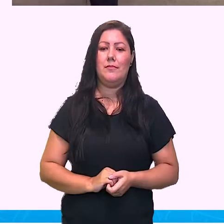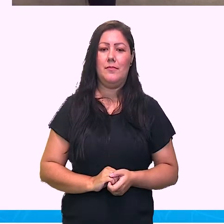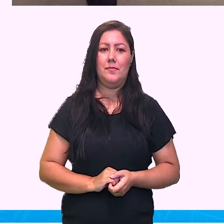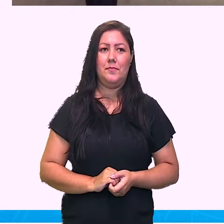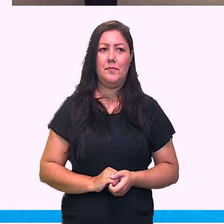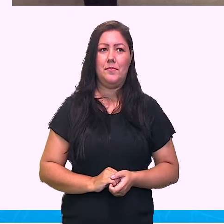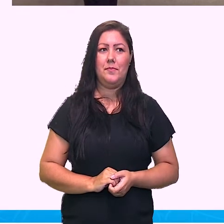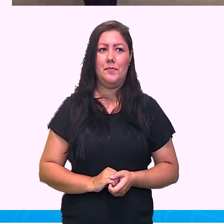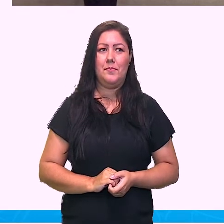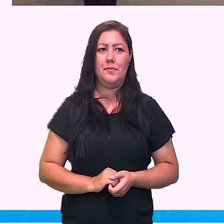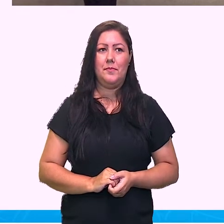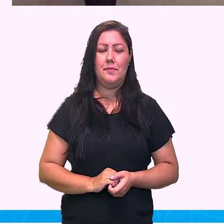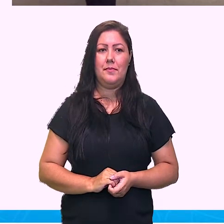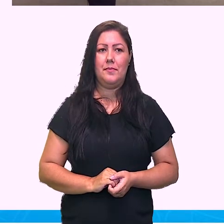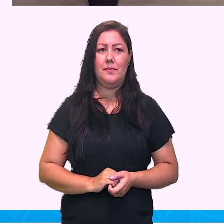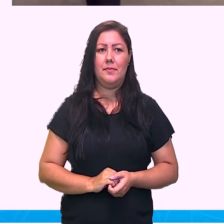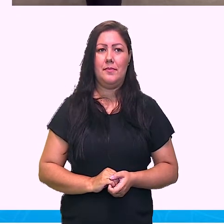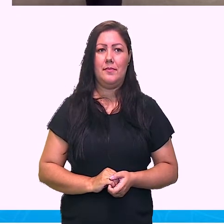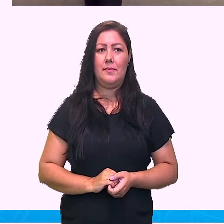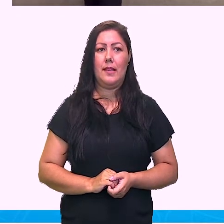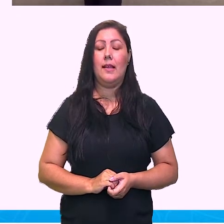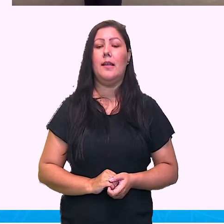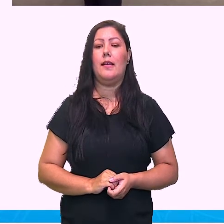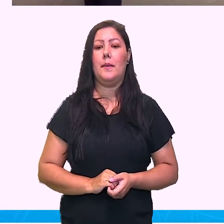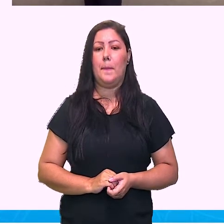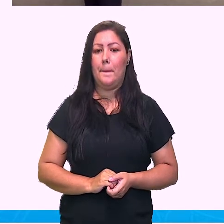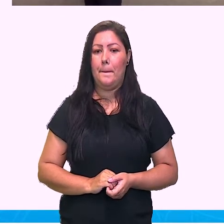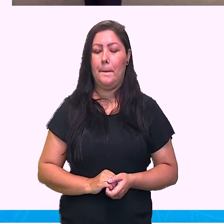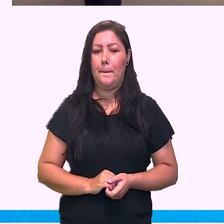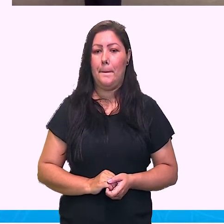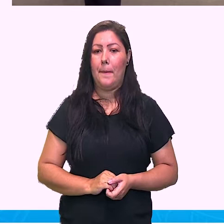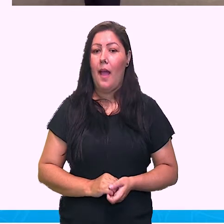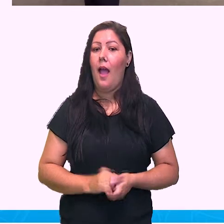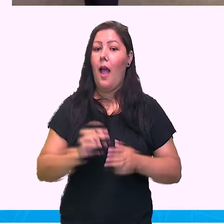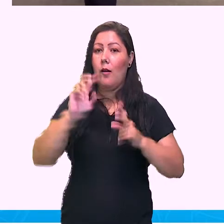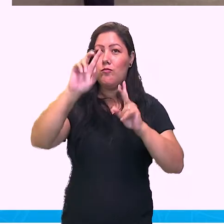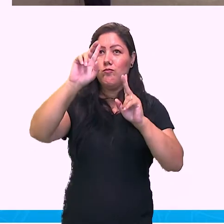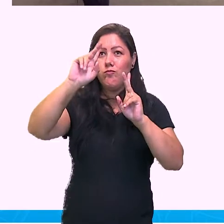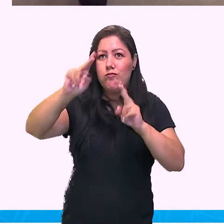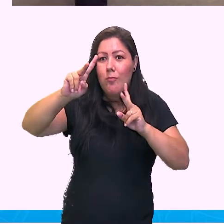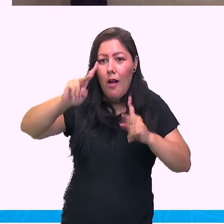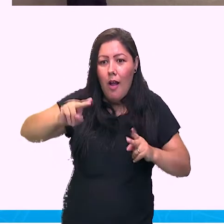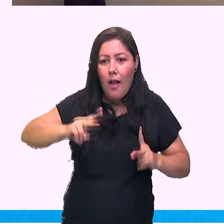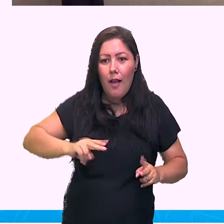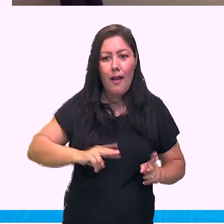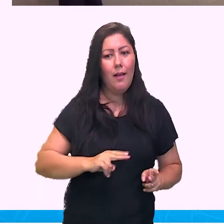mas mesmo assim, não são iguais.